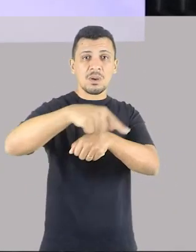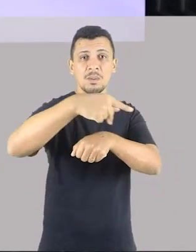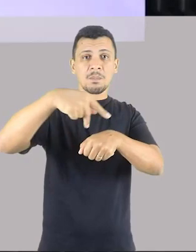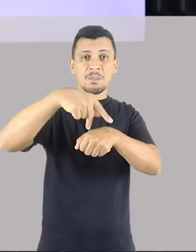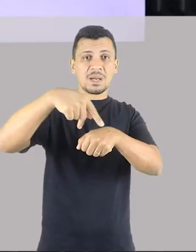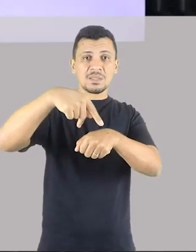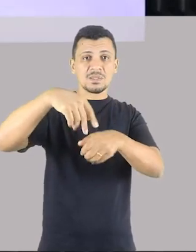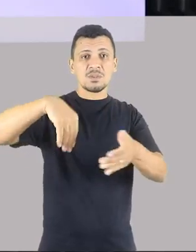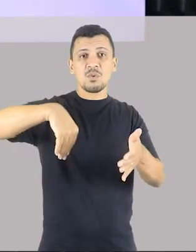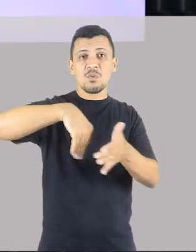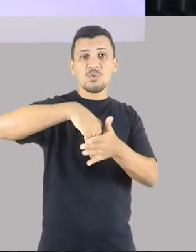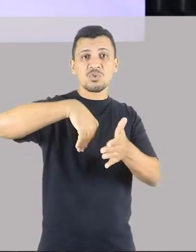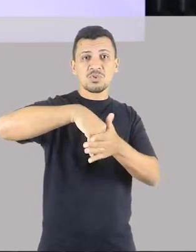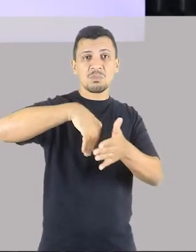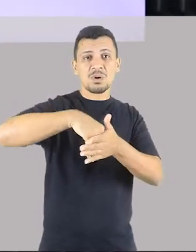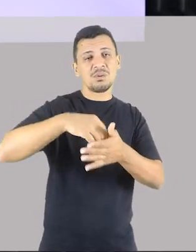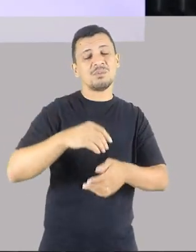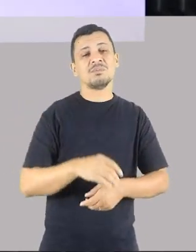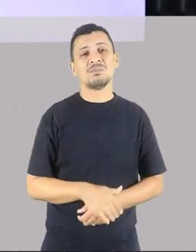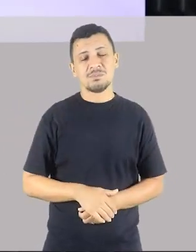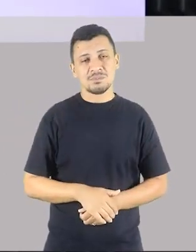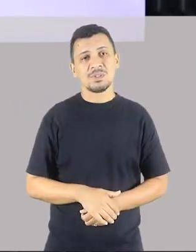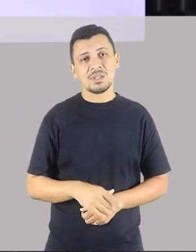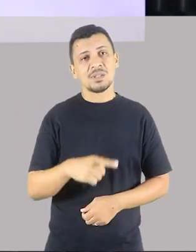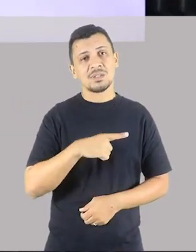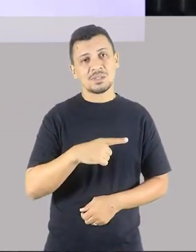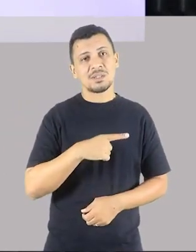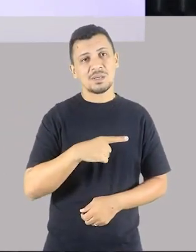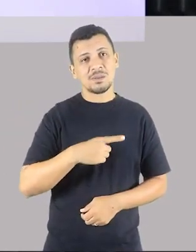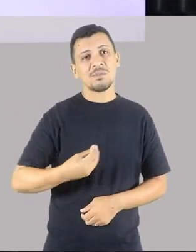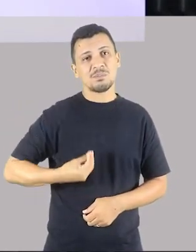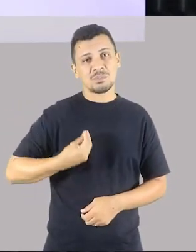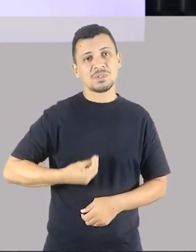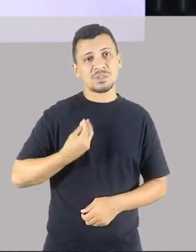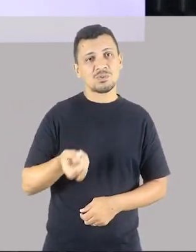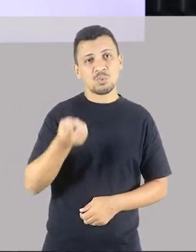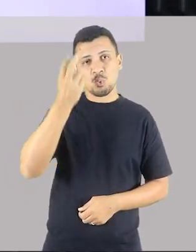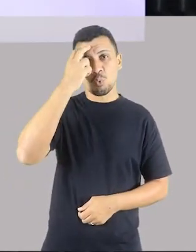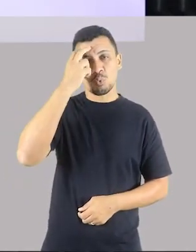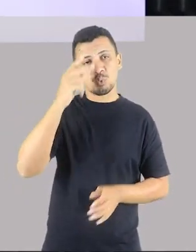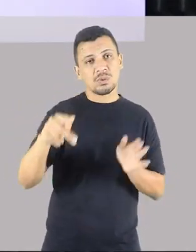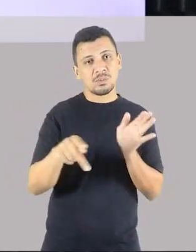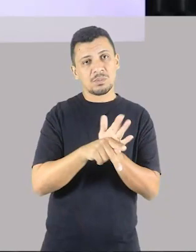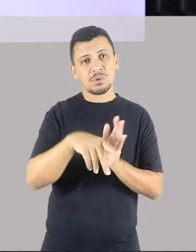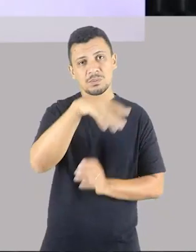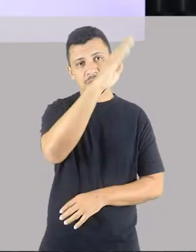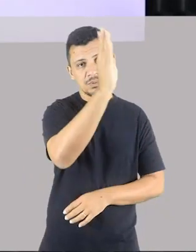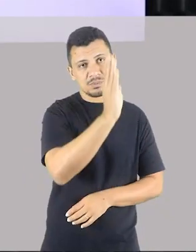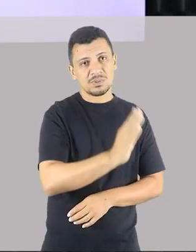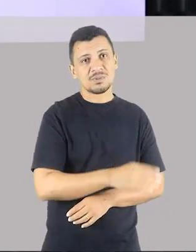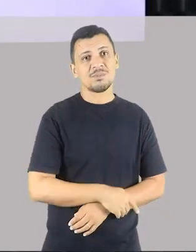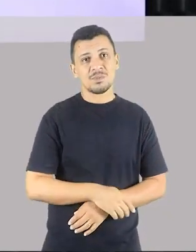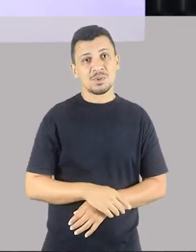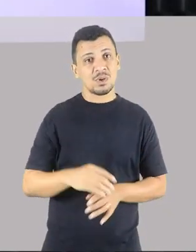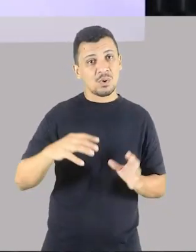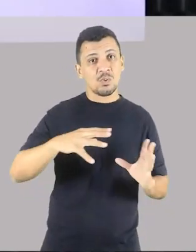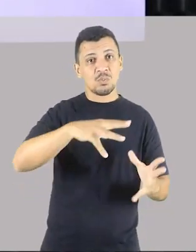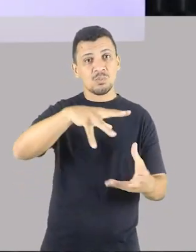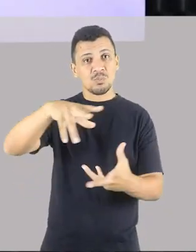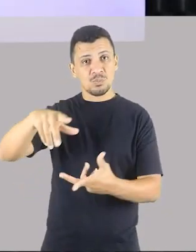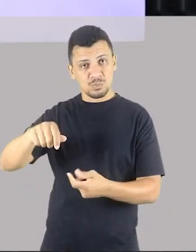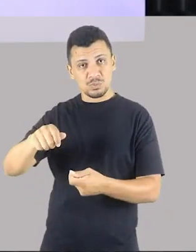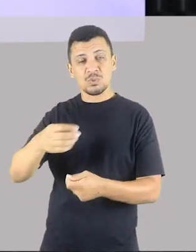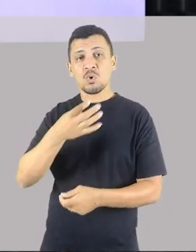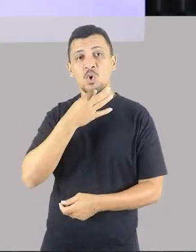considerando que o futebol está muito presente, né, na nossa cultura. Então, país do futebol é como é conhecido o Brasil. Eu